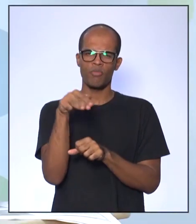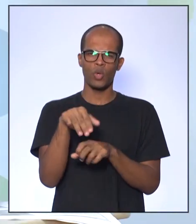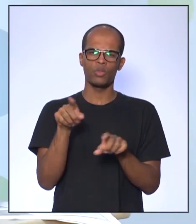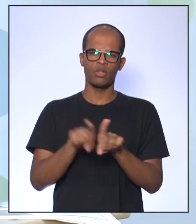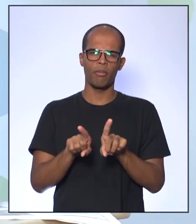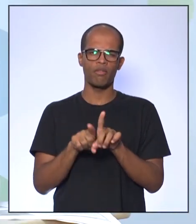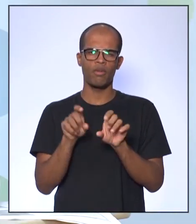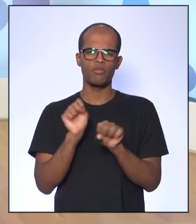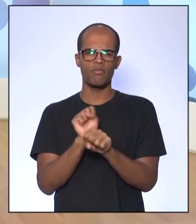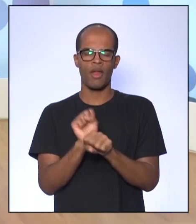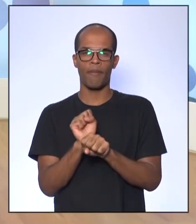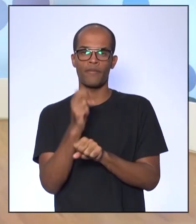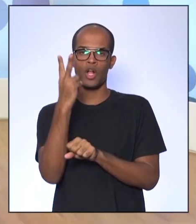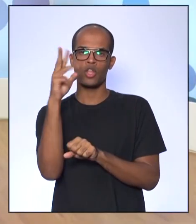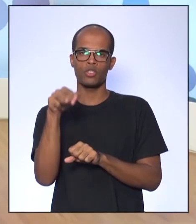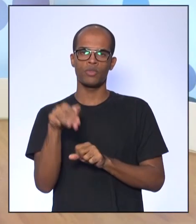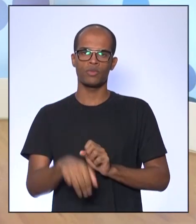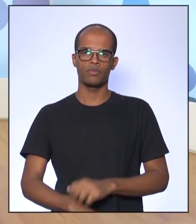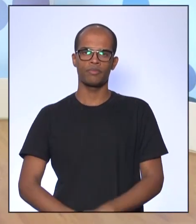também, tá bom? Vamos lá, então?